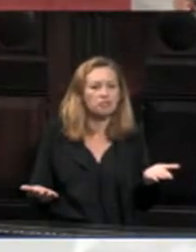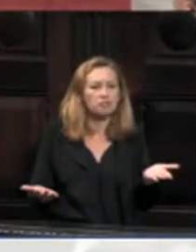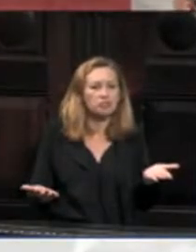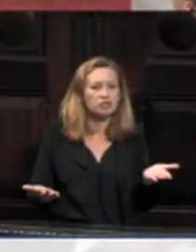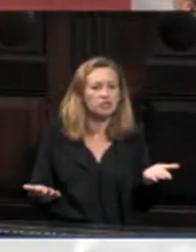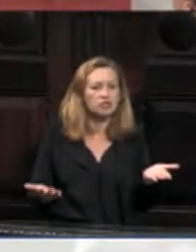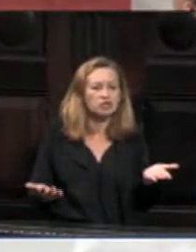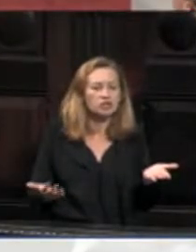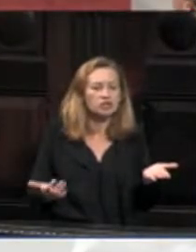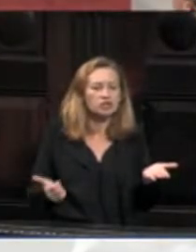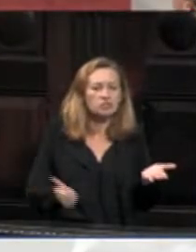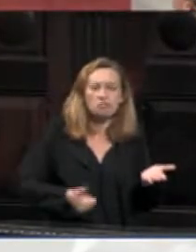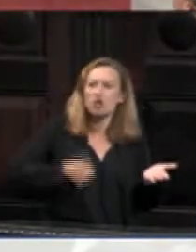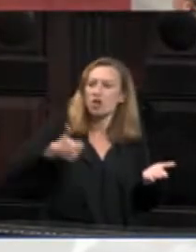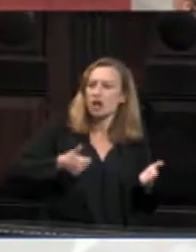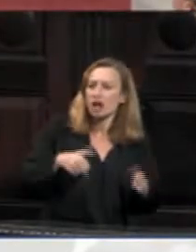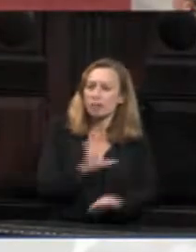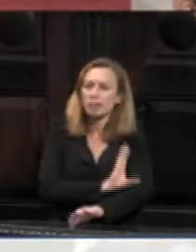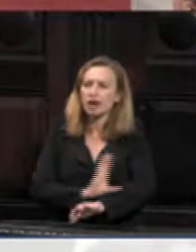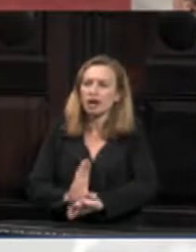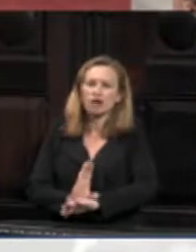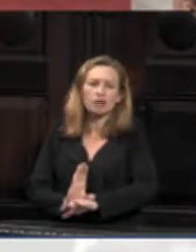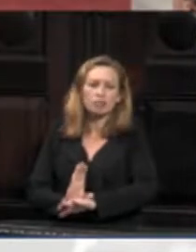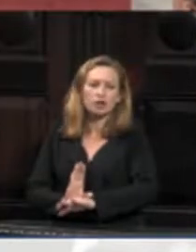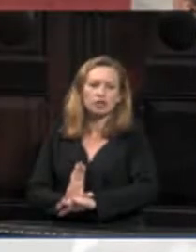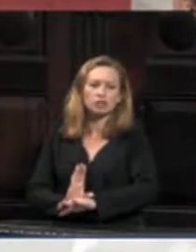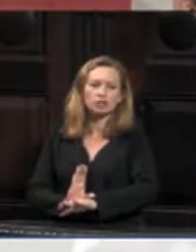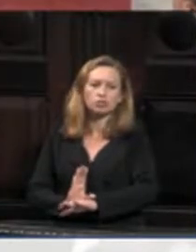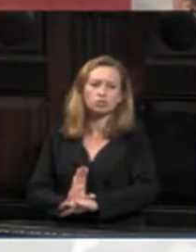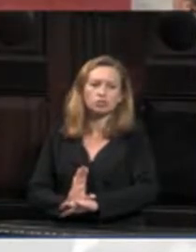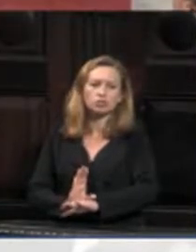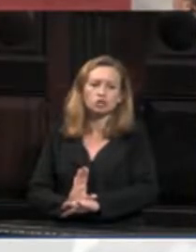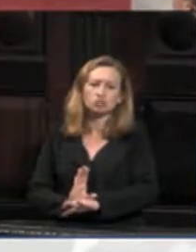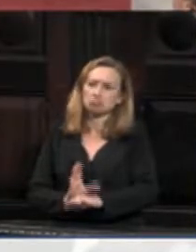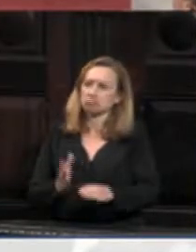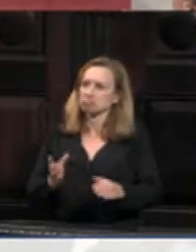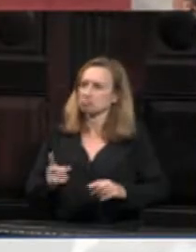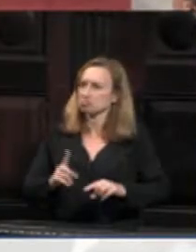os investimentos na cultura. Porque